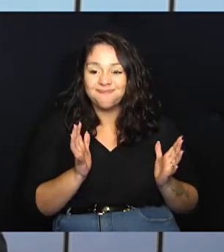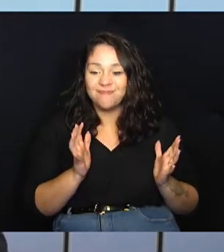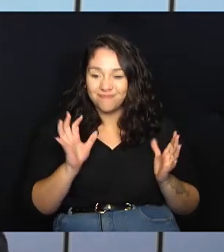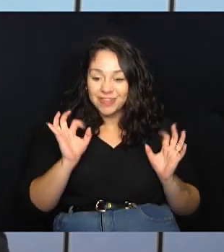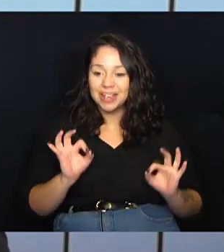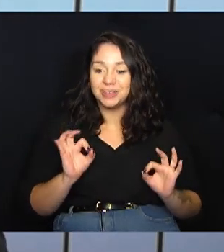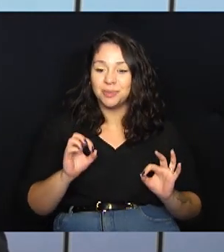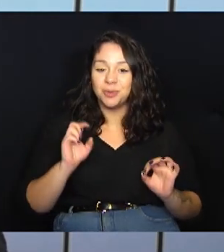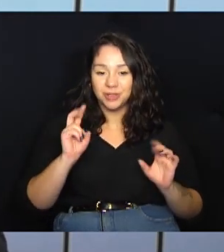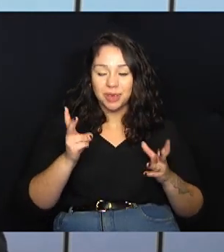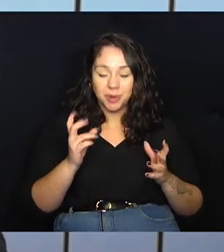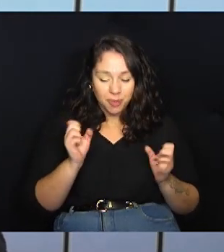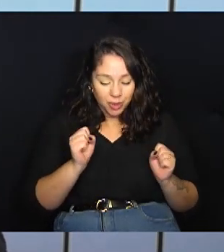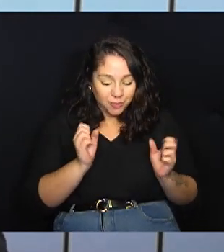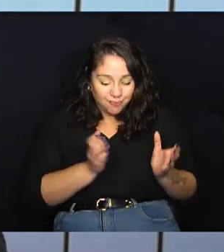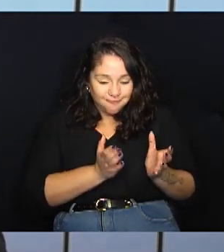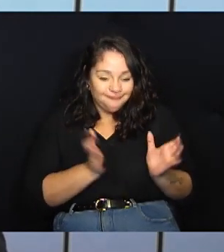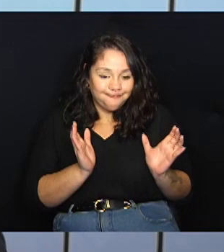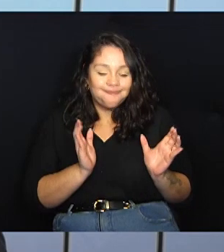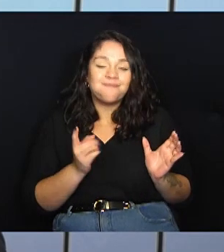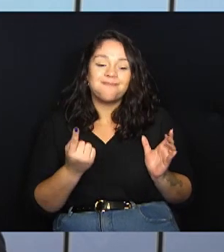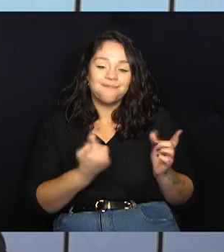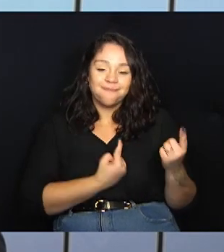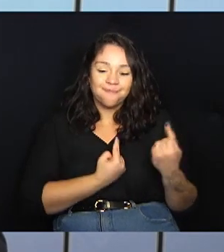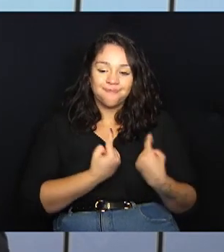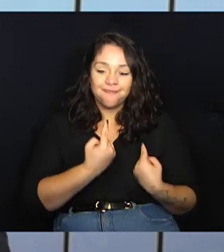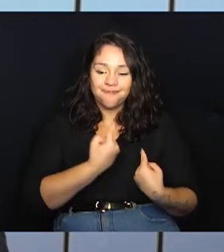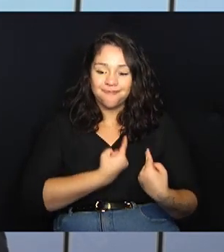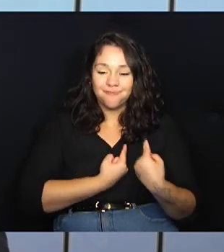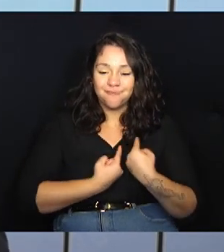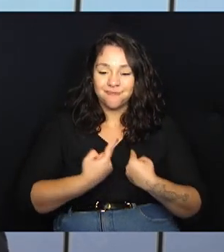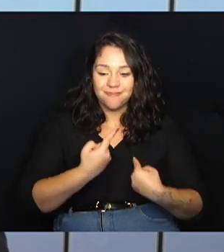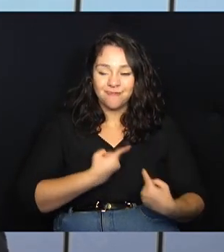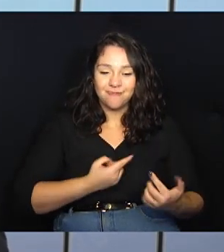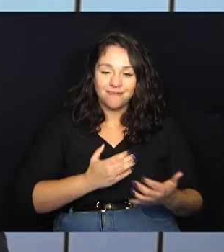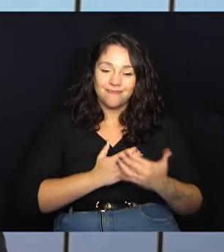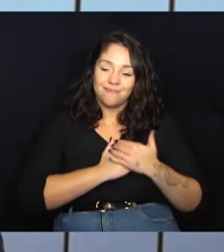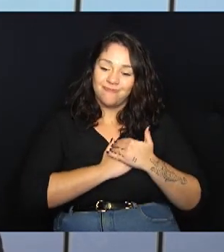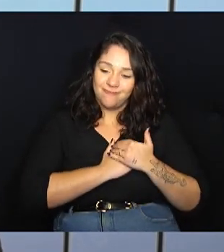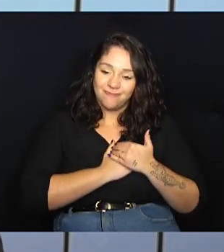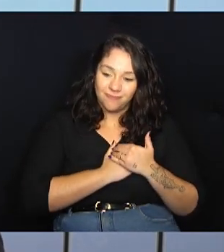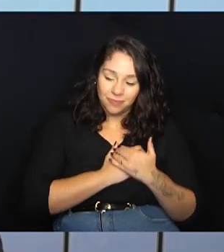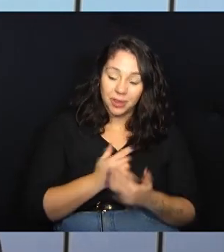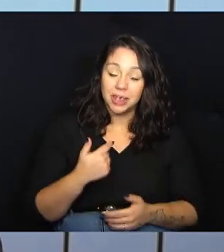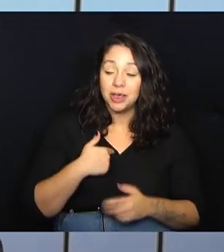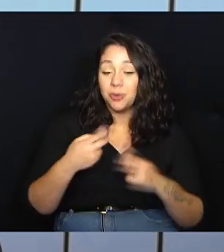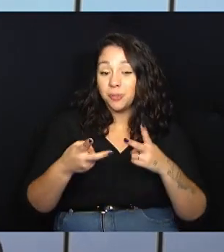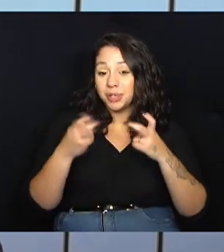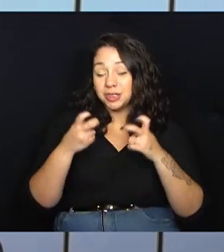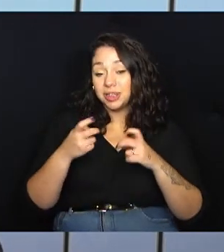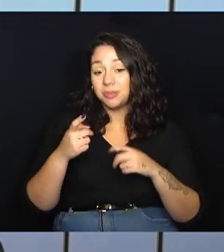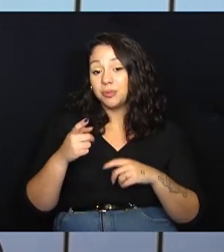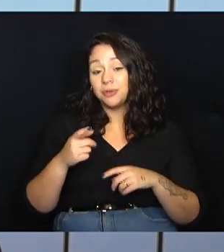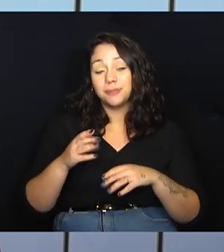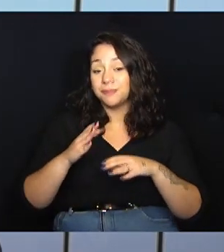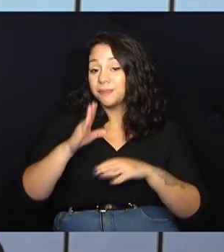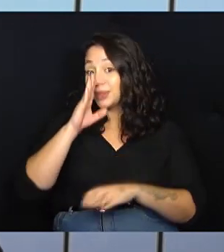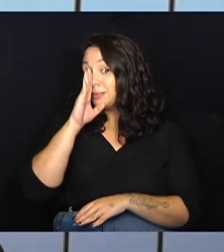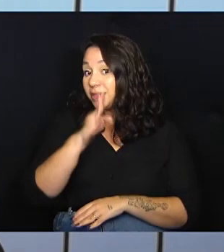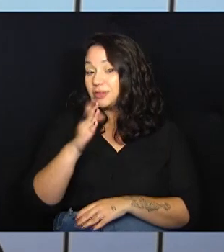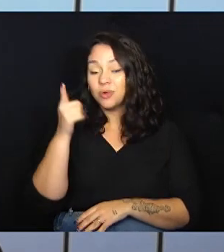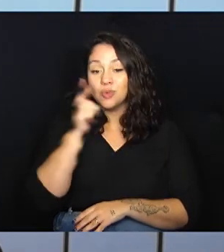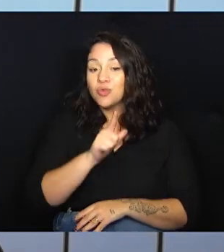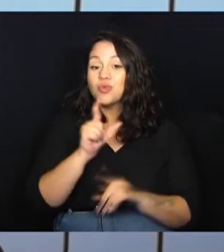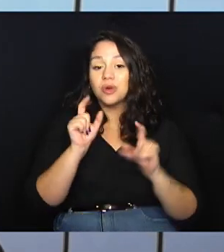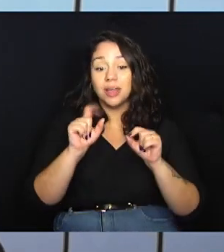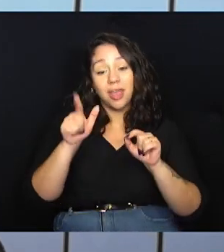um. Sempre caberá mais um. E eu observo que quem mais ganha no acolhimento familiar é a própria